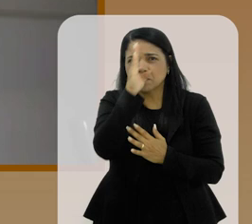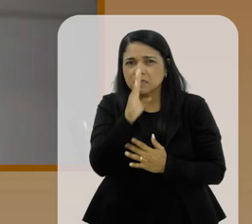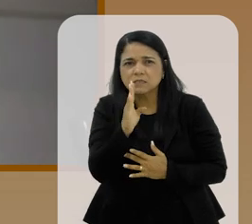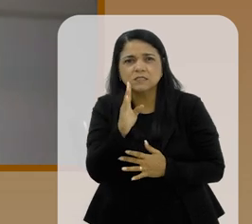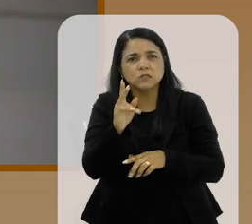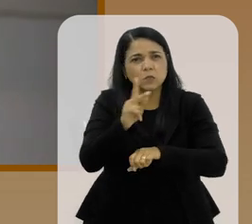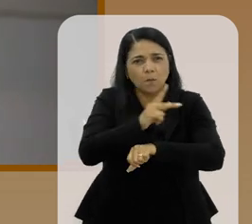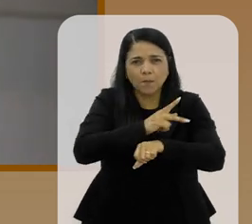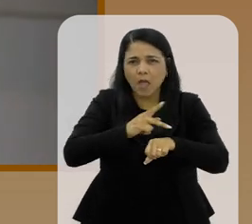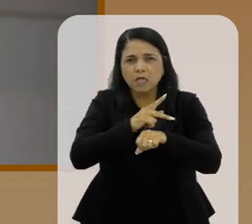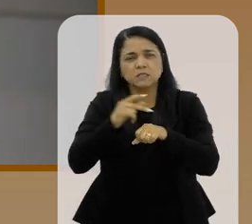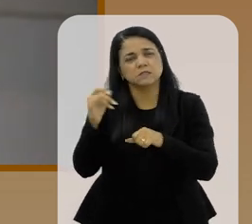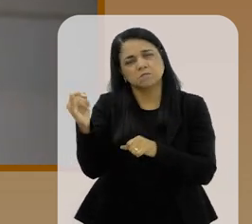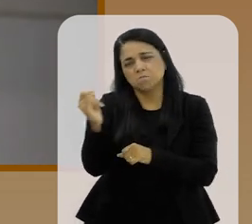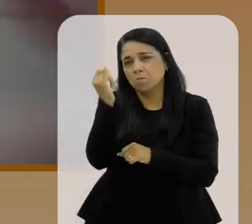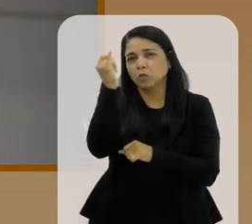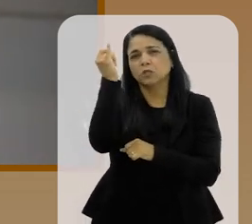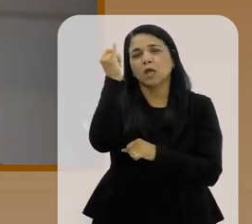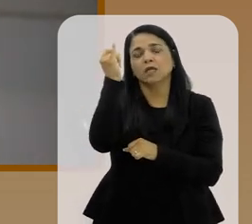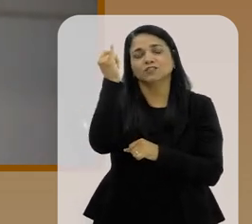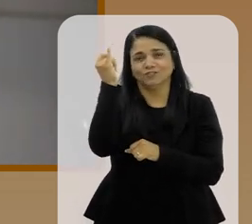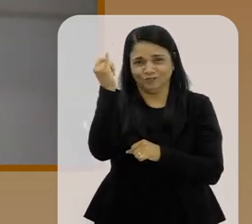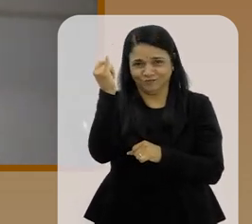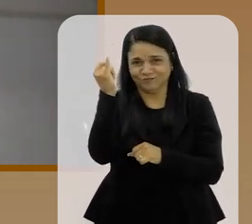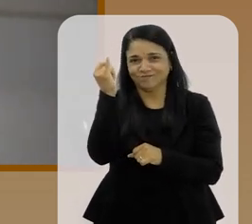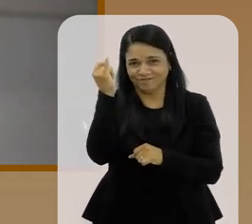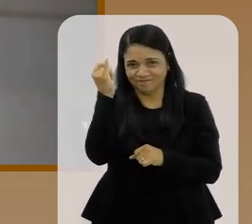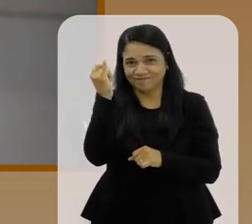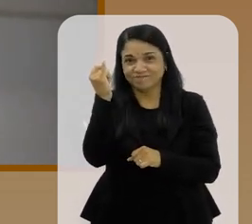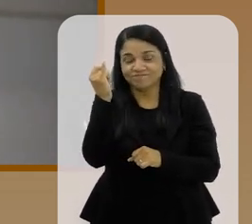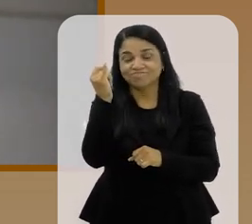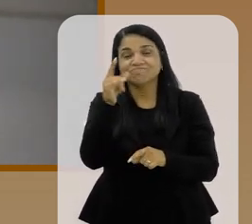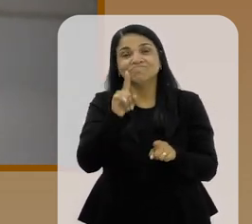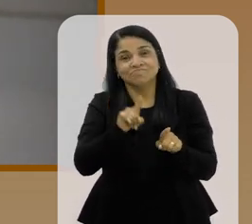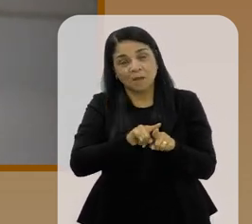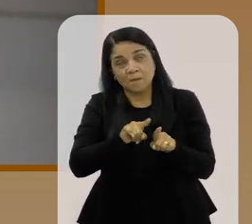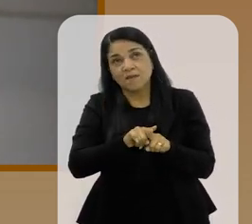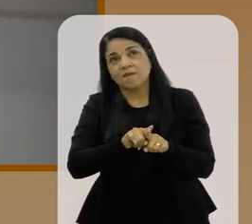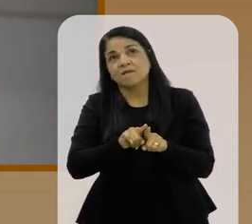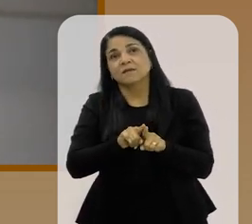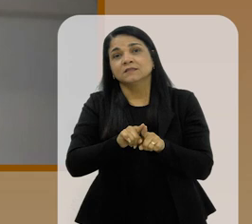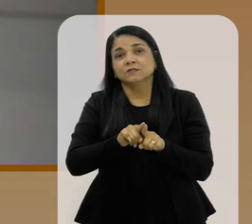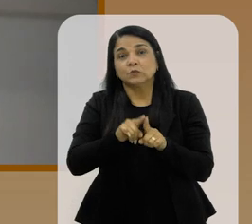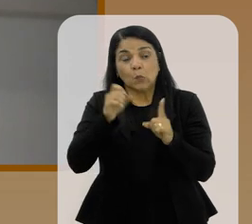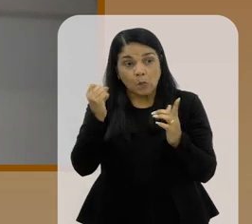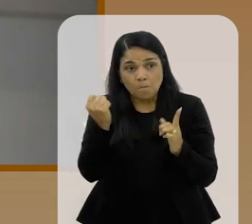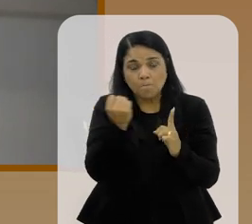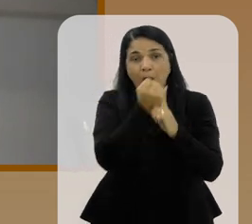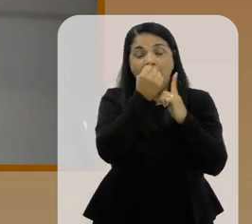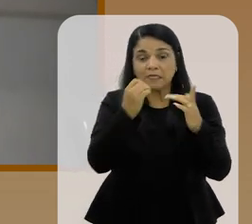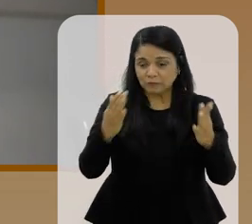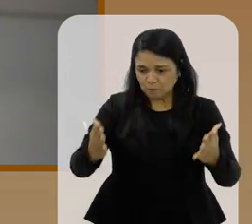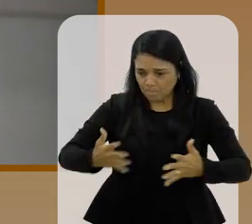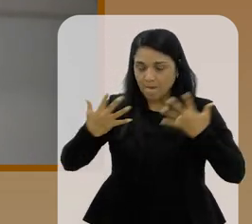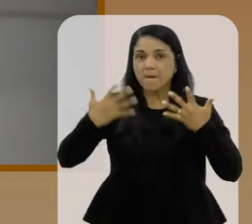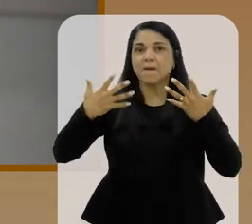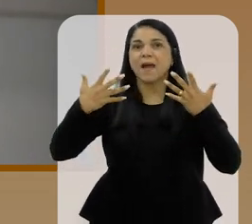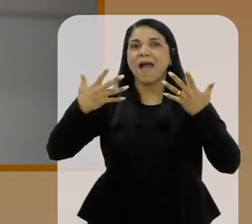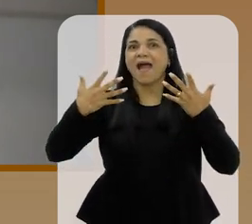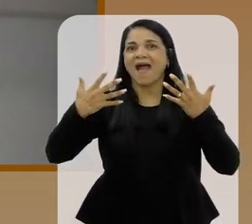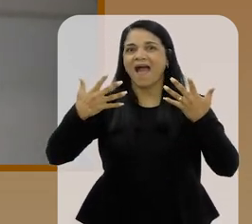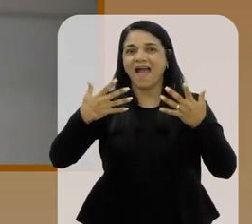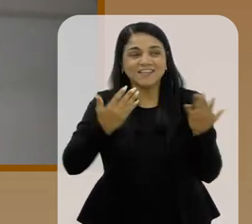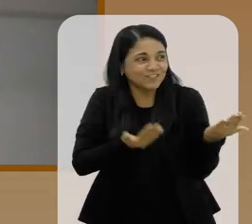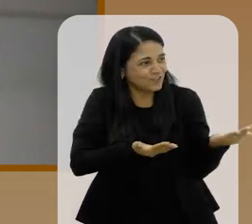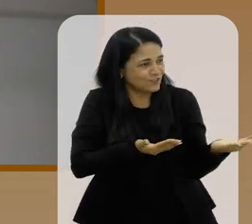contato com o Brasil é importante para quem faz no Brasil, naturalmente. E você vê um impacto de